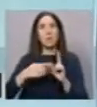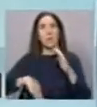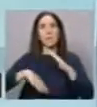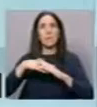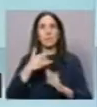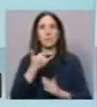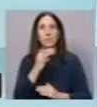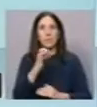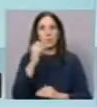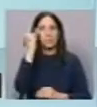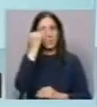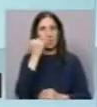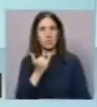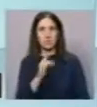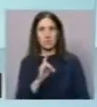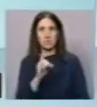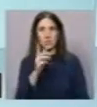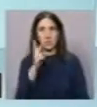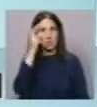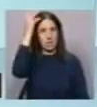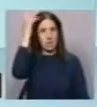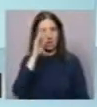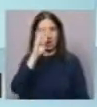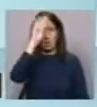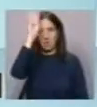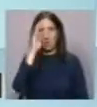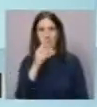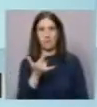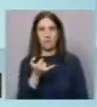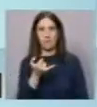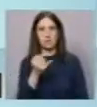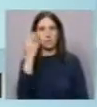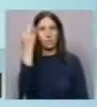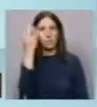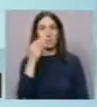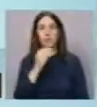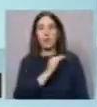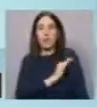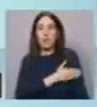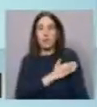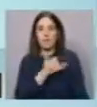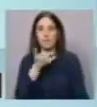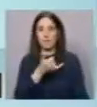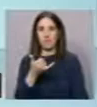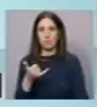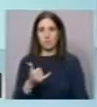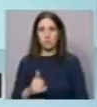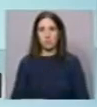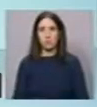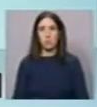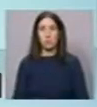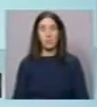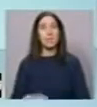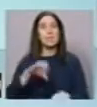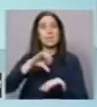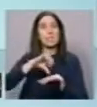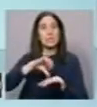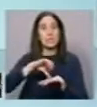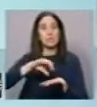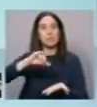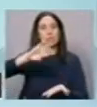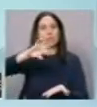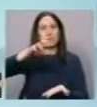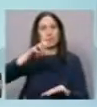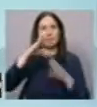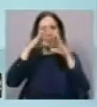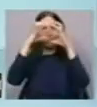para Bragança, 26 para Vila Real, Braga com 25, Porto e Aveiro com 22. Para a região centro, também, um dia com